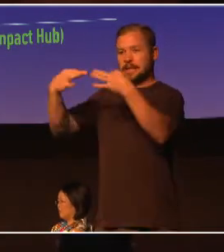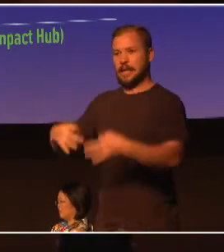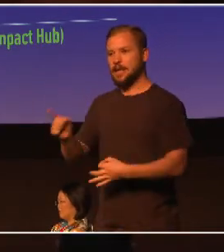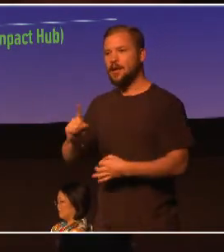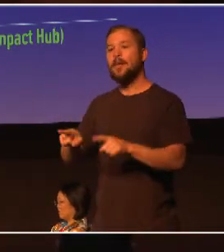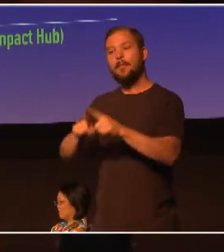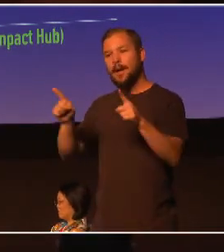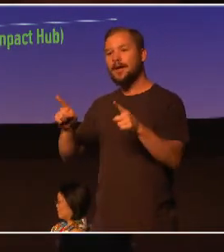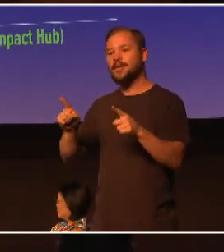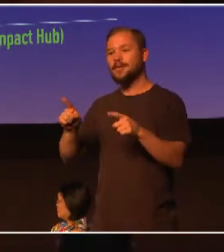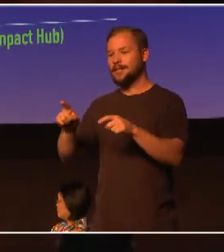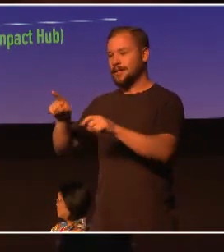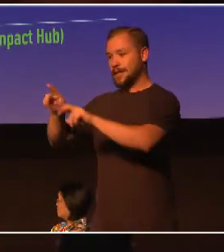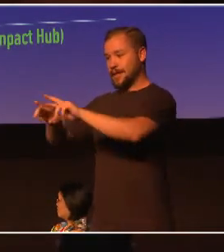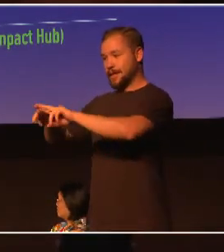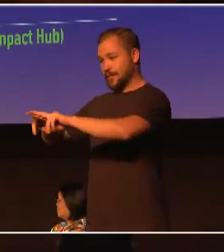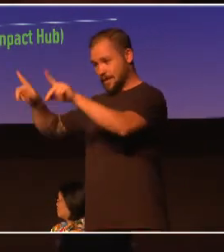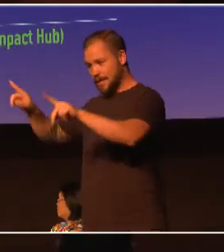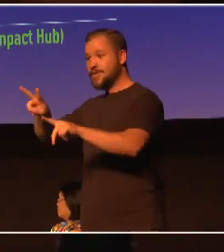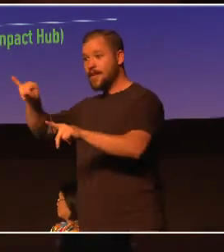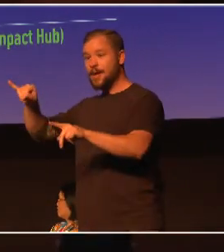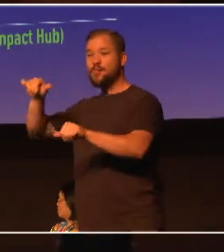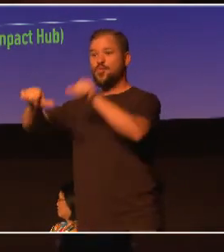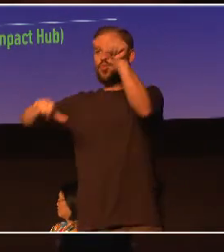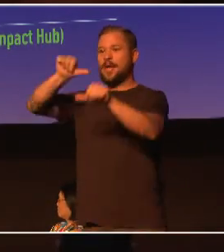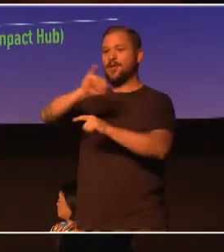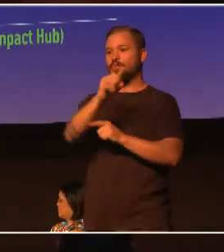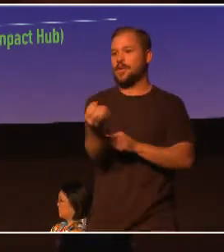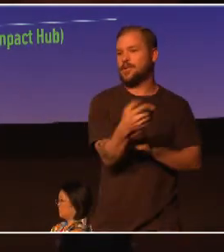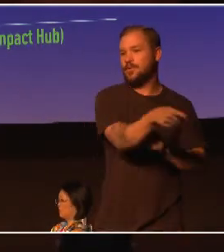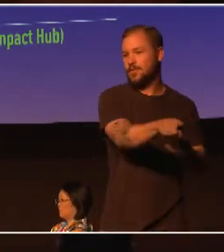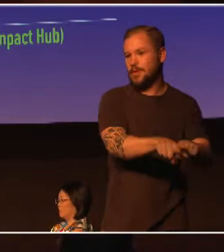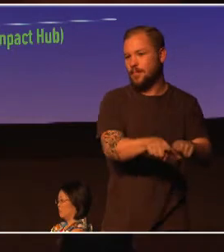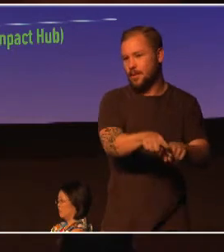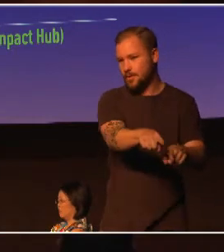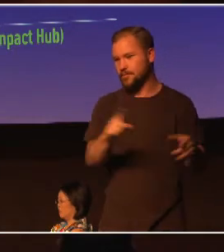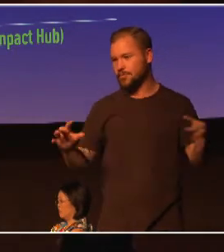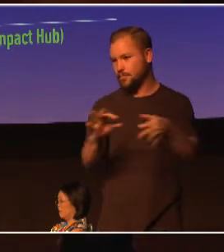diversidade vai gerar inovação e vai gerar resultados. Né? Tem até um estudo que a Nina